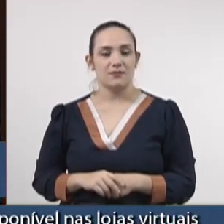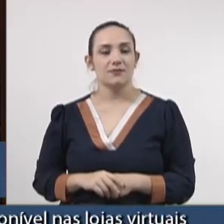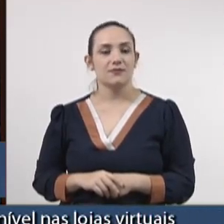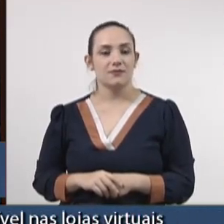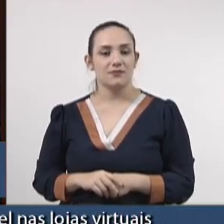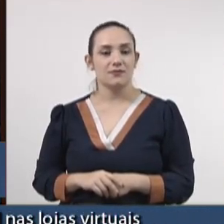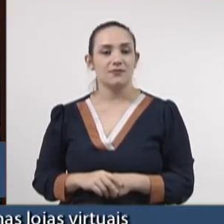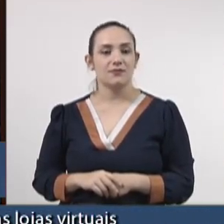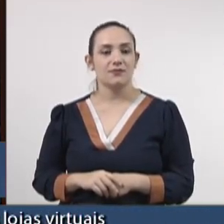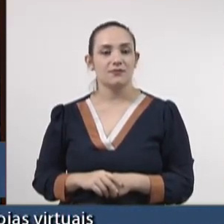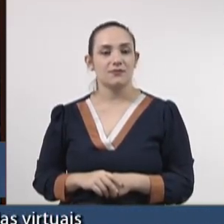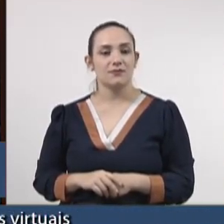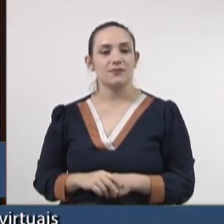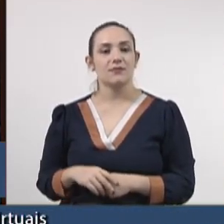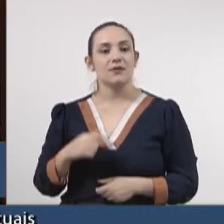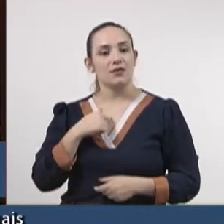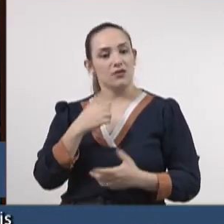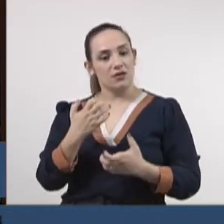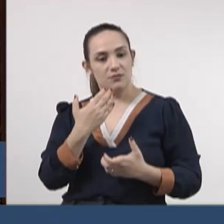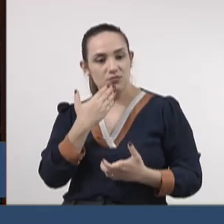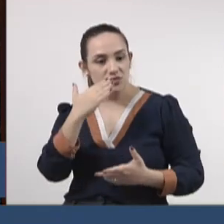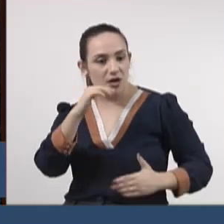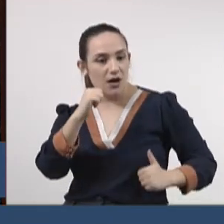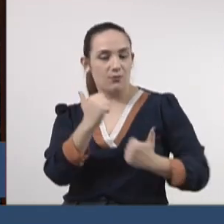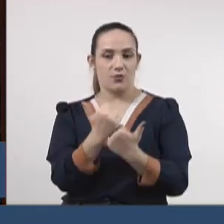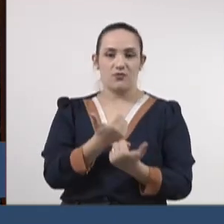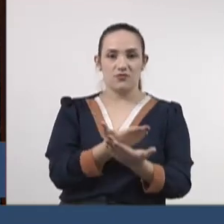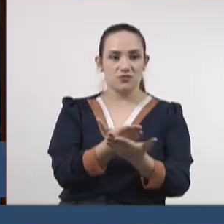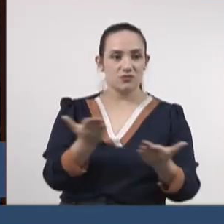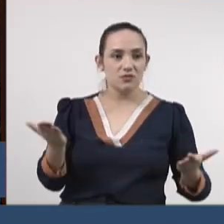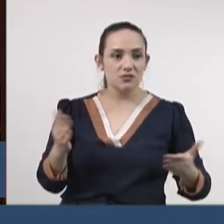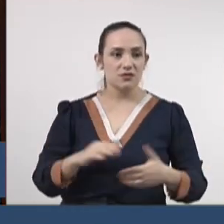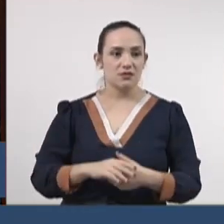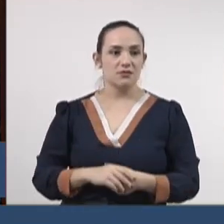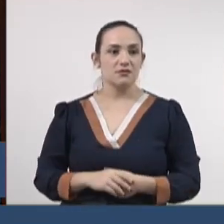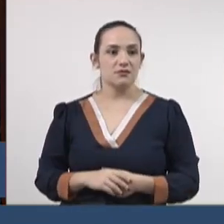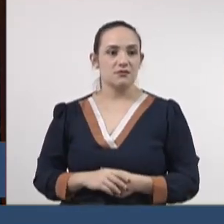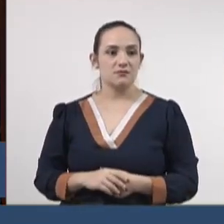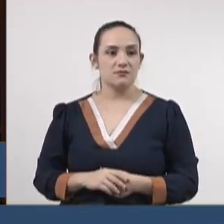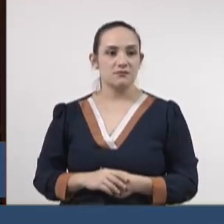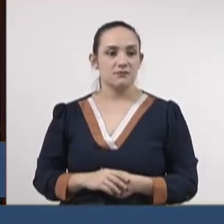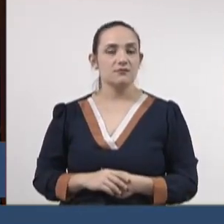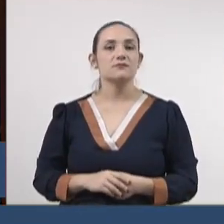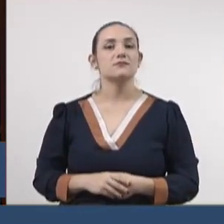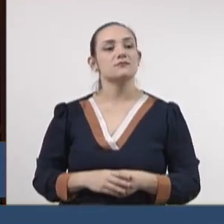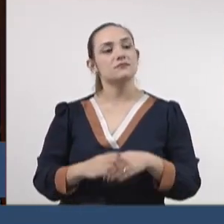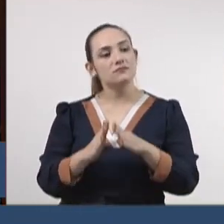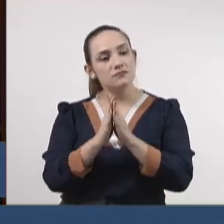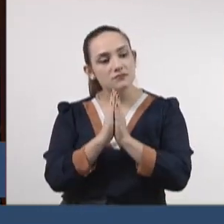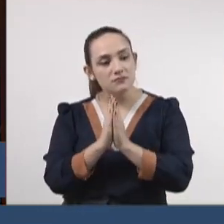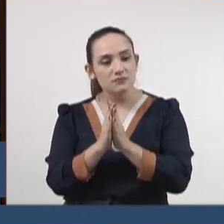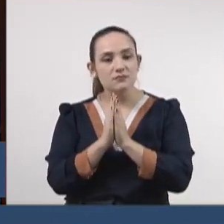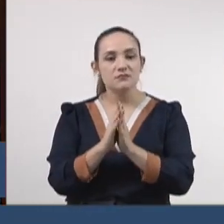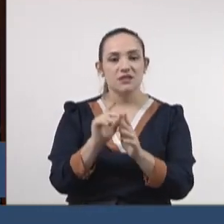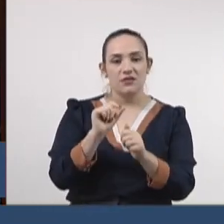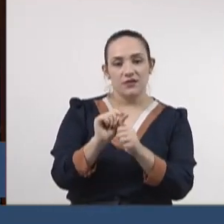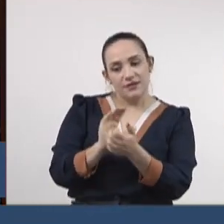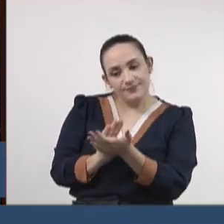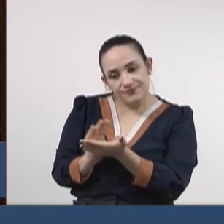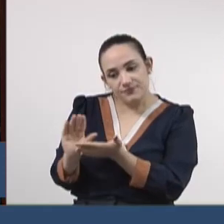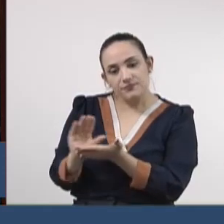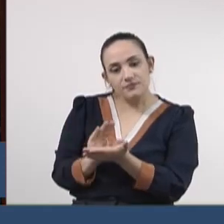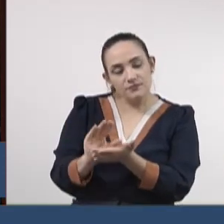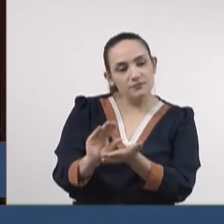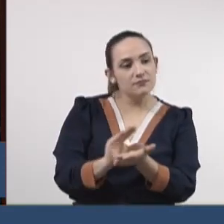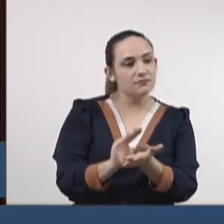destinação solicitar o apoio dos Senhores que tenham esse conhecimento façam a destinação na declaração